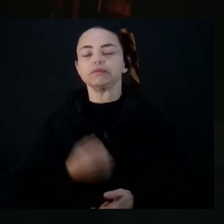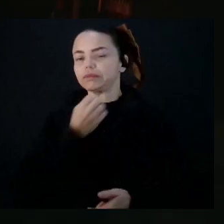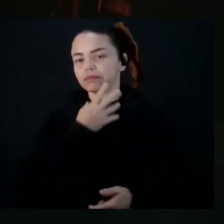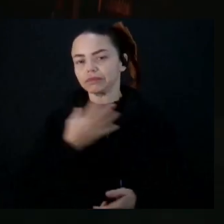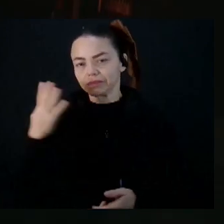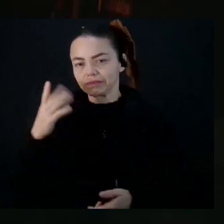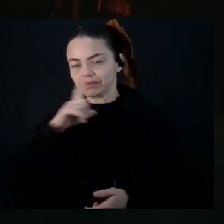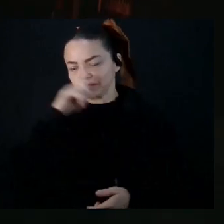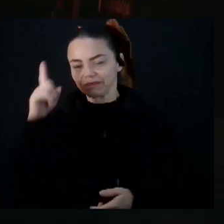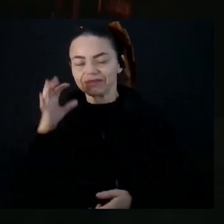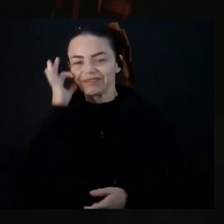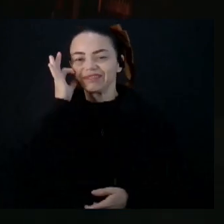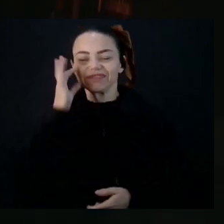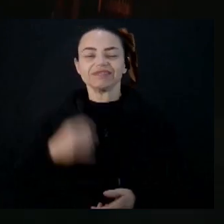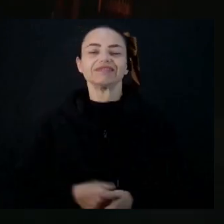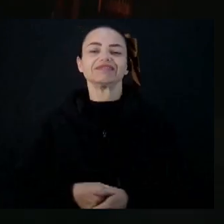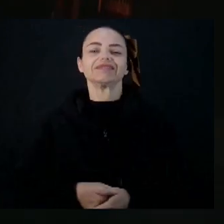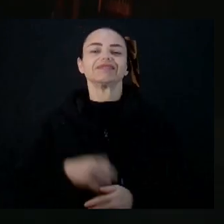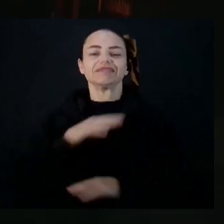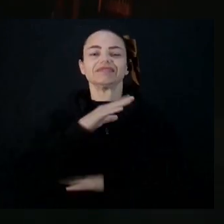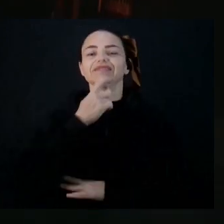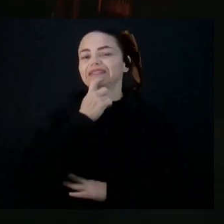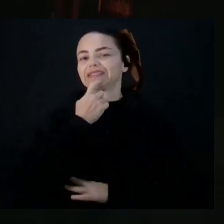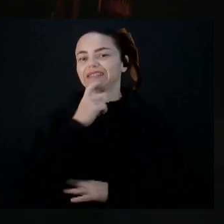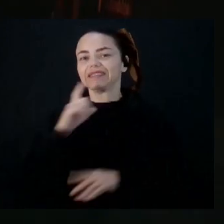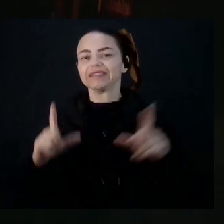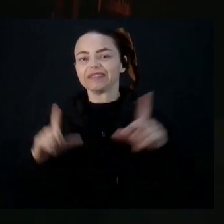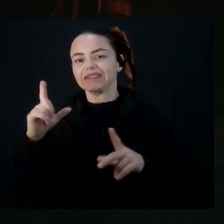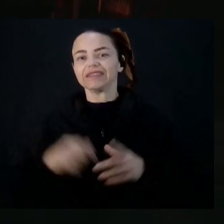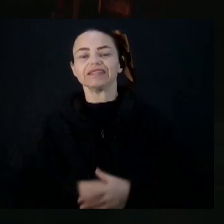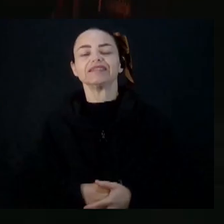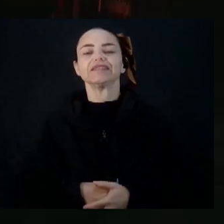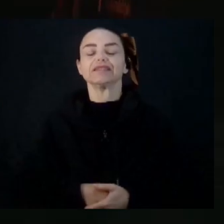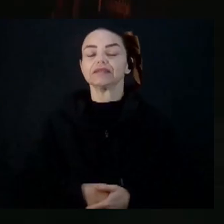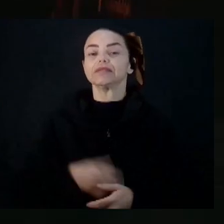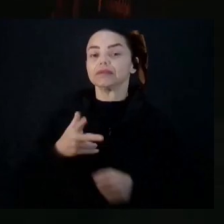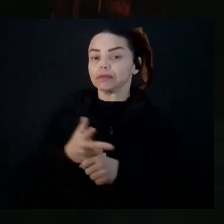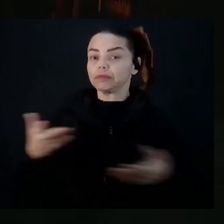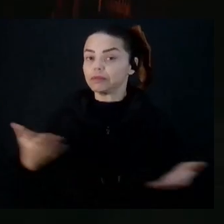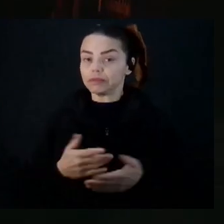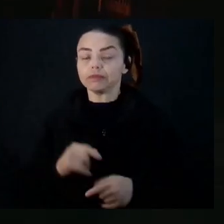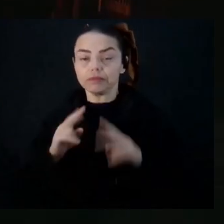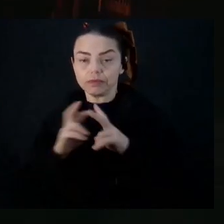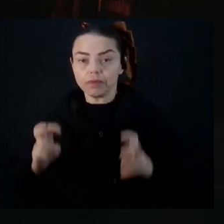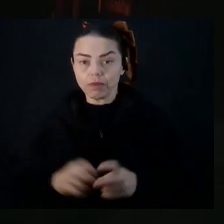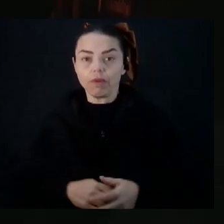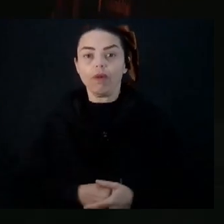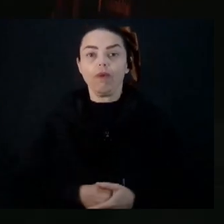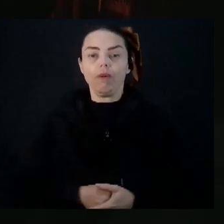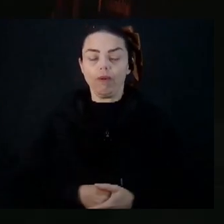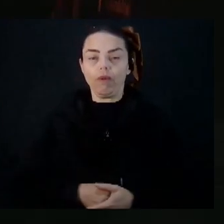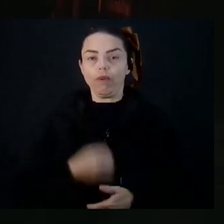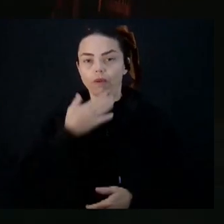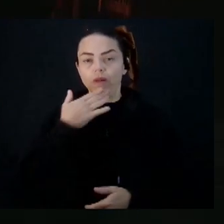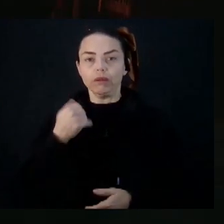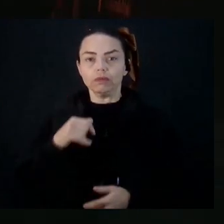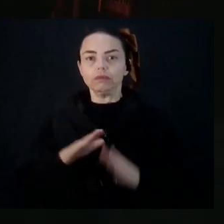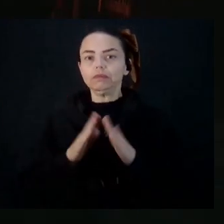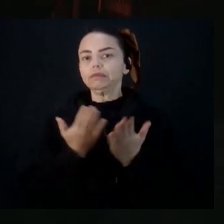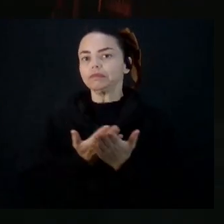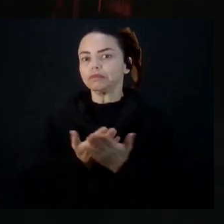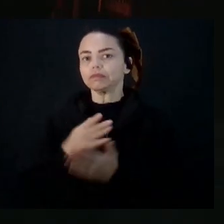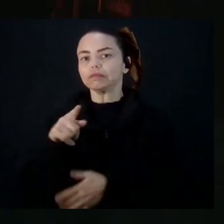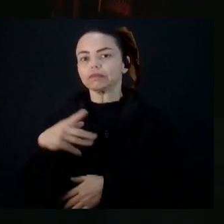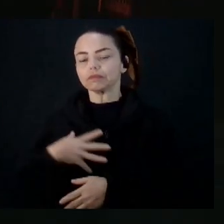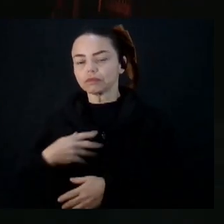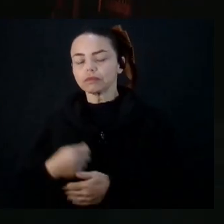vivo aqui na TV Câmara Campinas, Estúdio Câmara. Estamos falando hoje sobre a melhor escola para o seu filho, né?